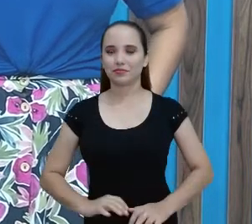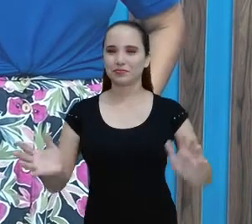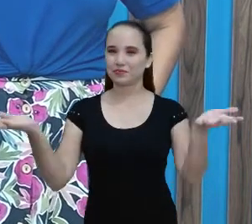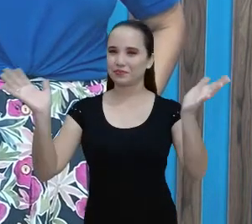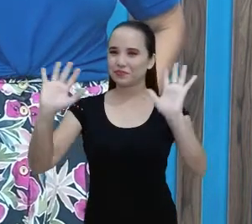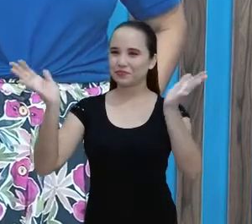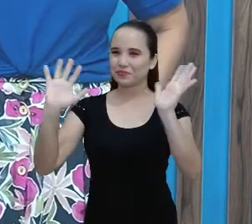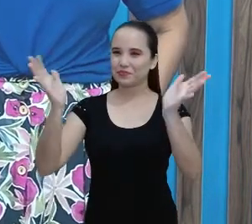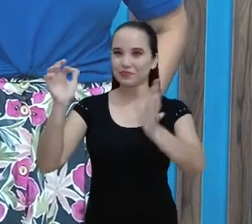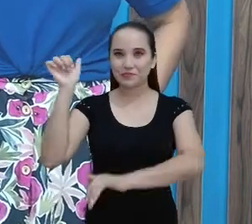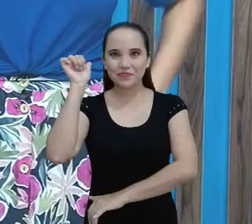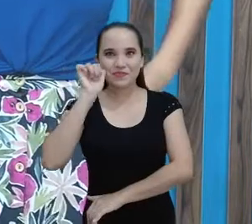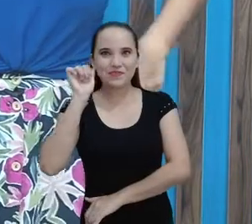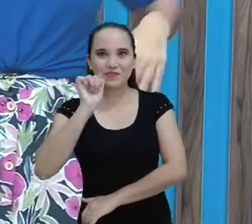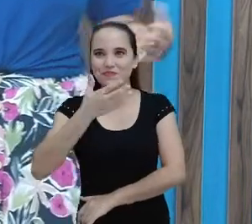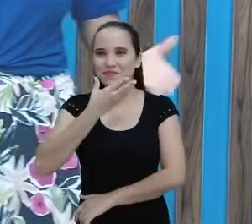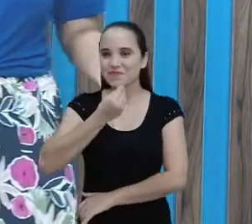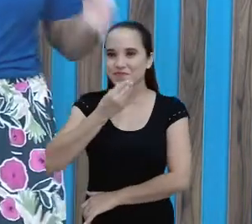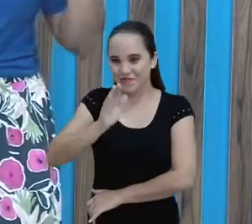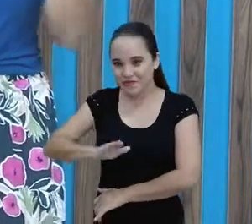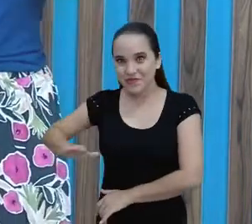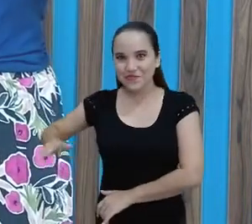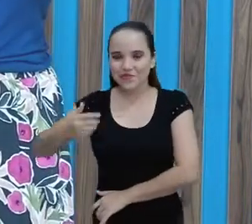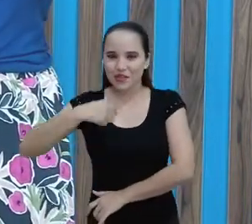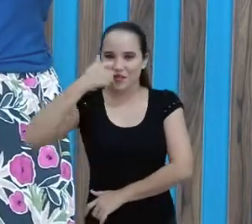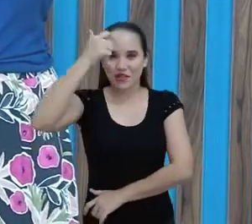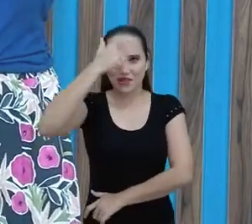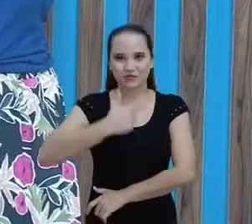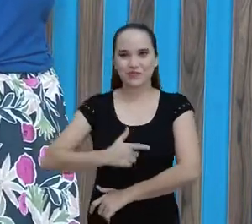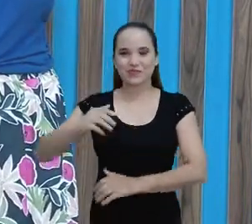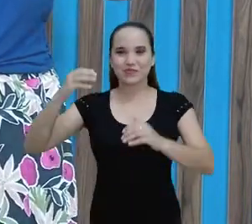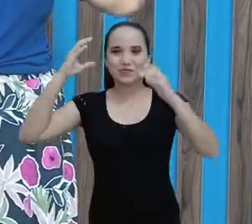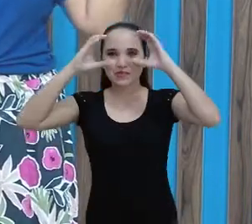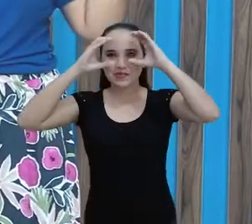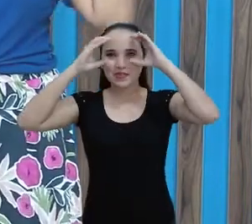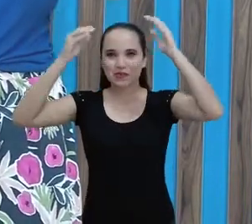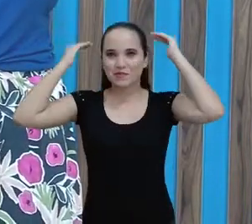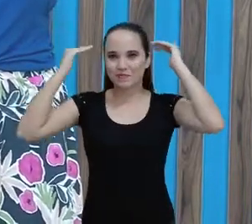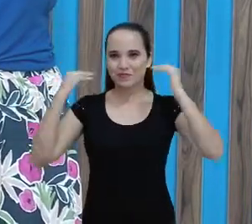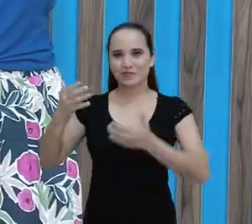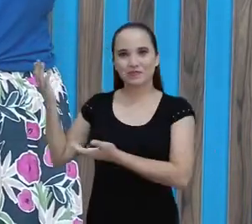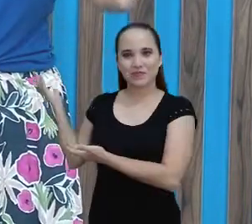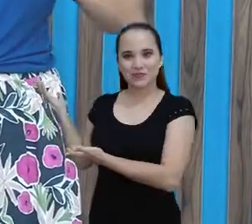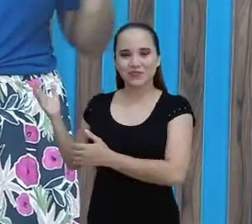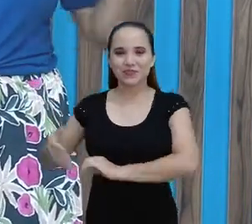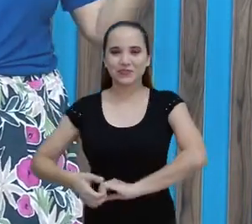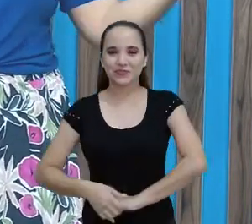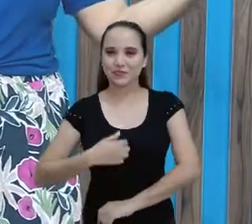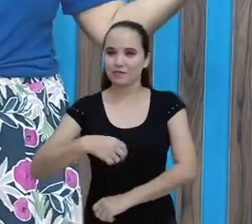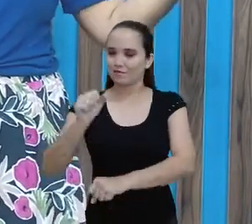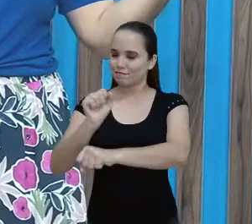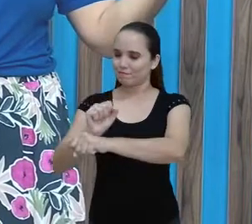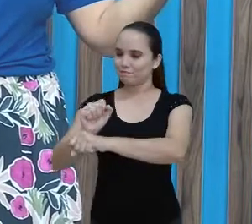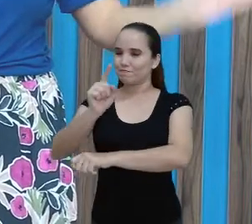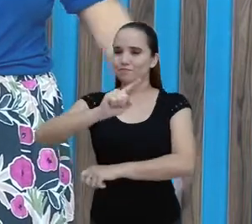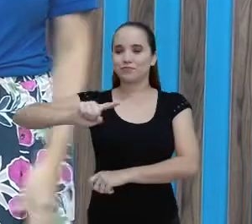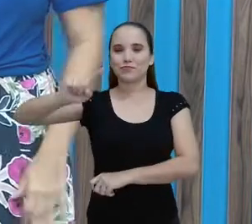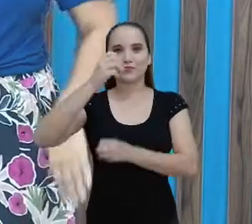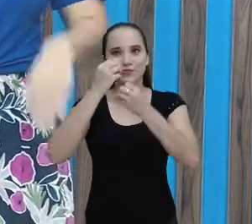meninas e meninos, tudo bem? Eu sou Camille Borba e este é o meu sinal. Espero que vocês estejam muito bem